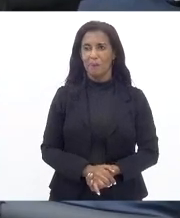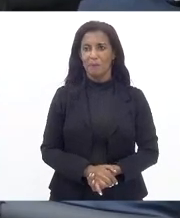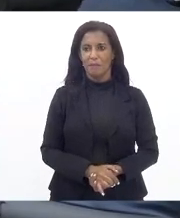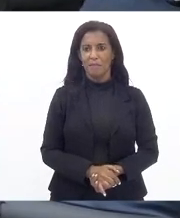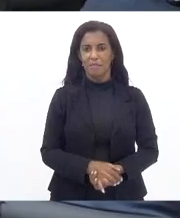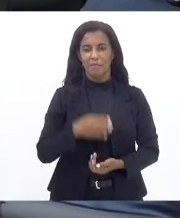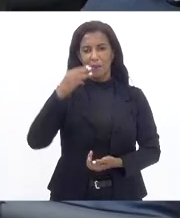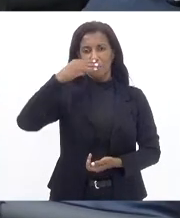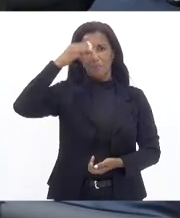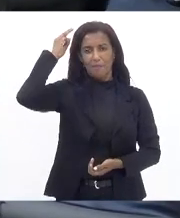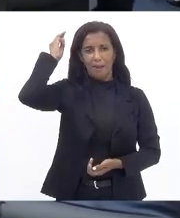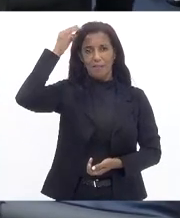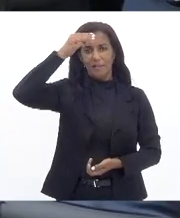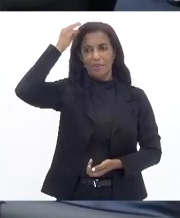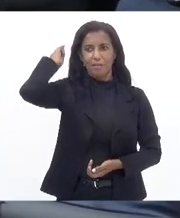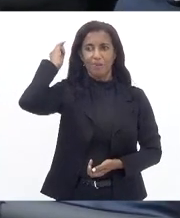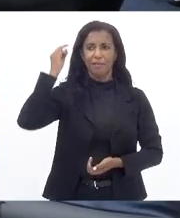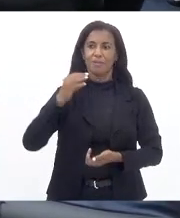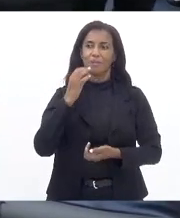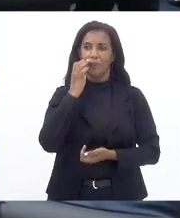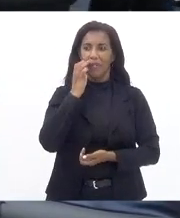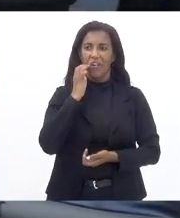Deputado Márcio Pacheco.